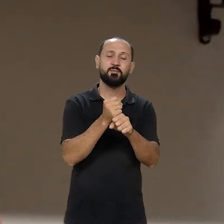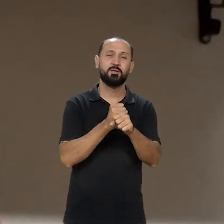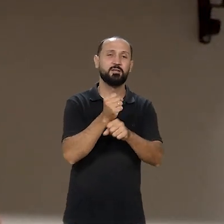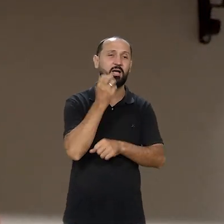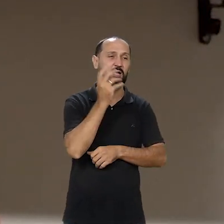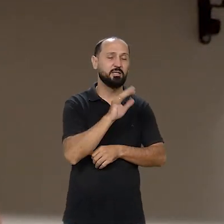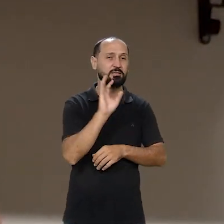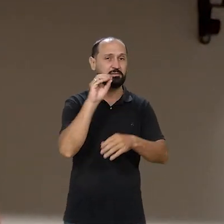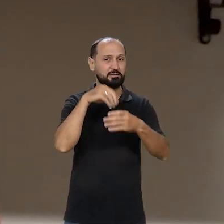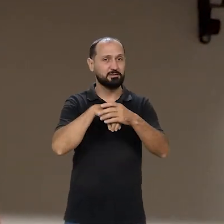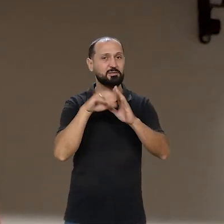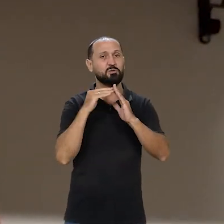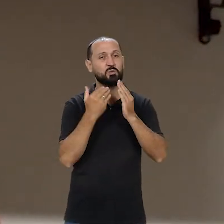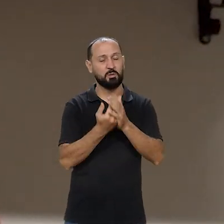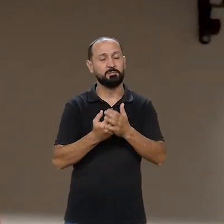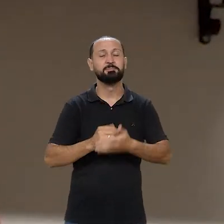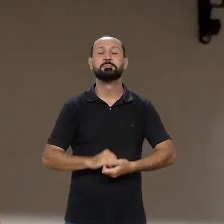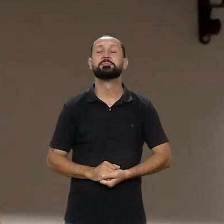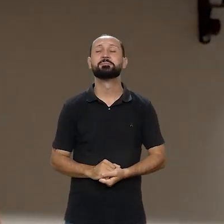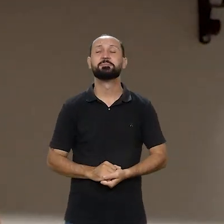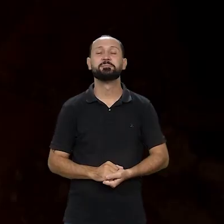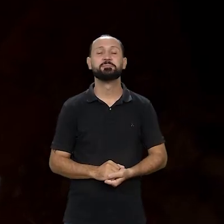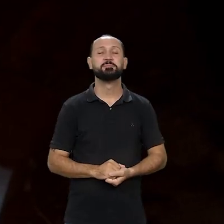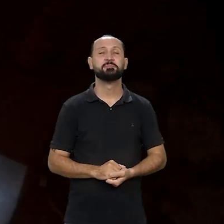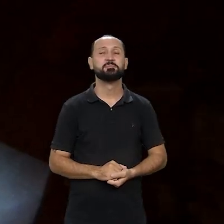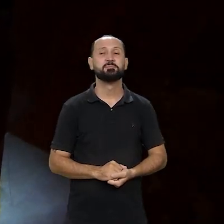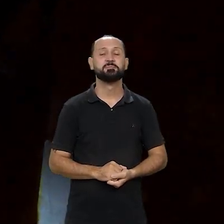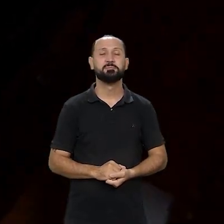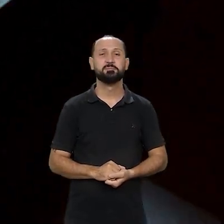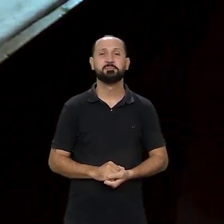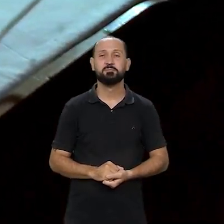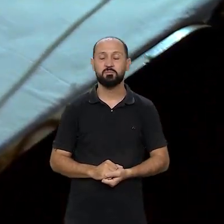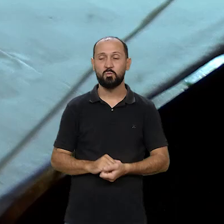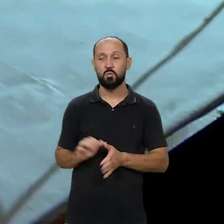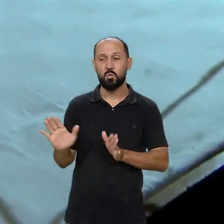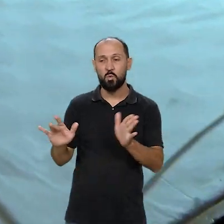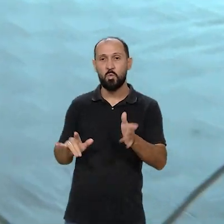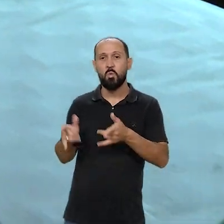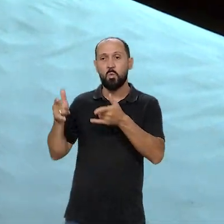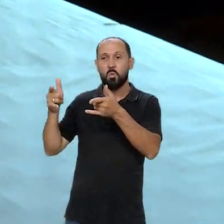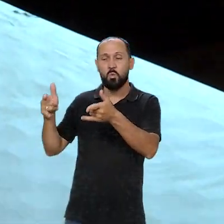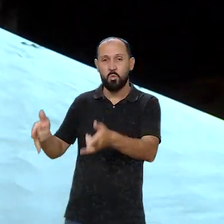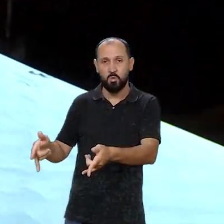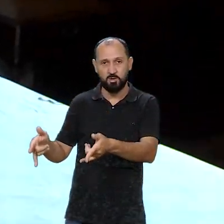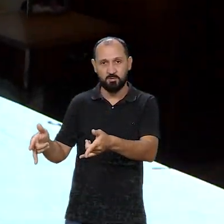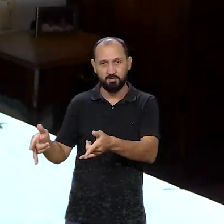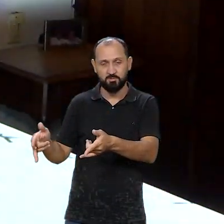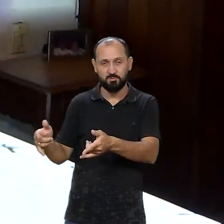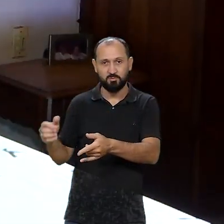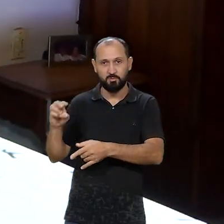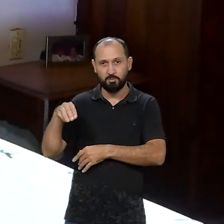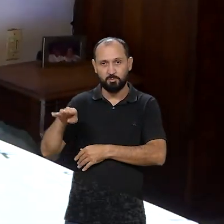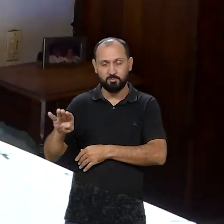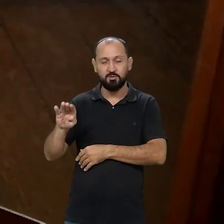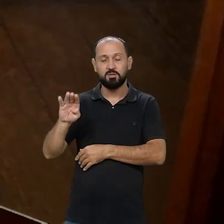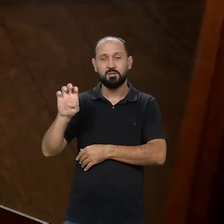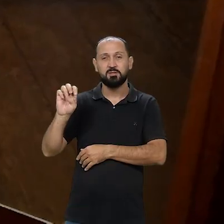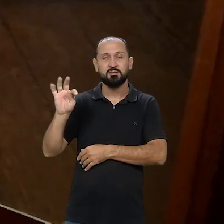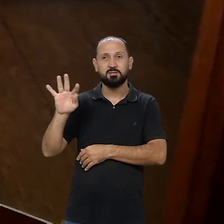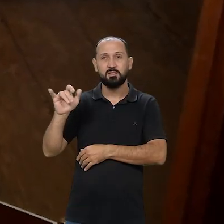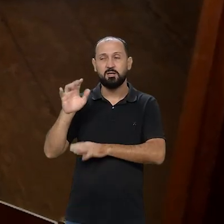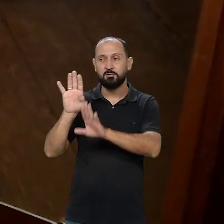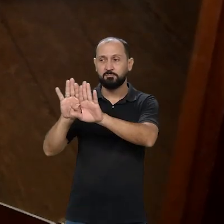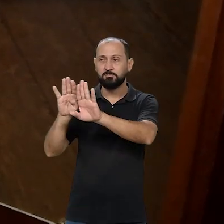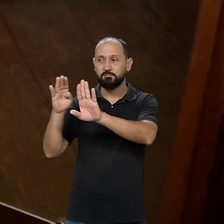primeiros anos da criança na escola. No quarto de Manuel de Barros e Estela, a